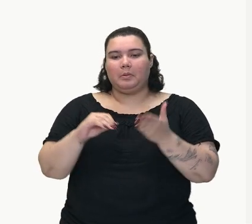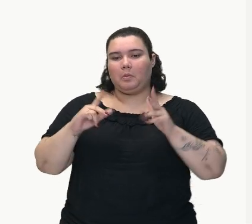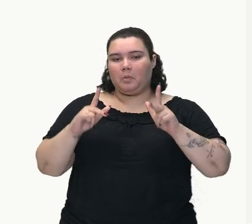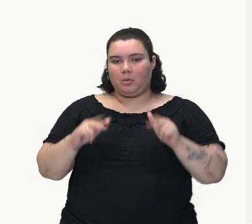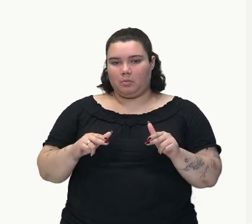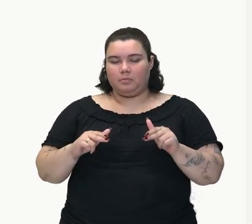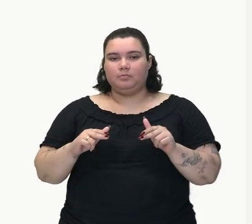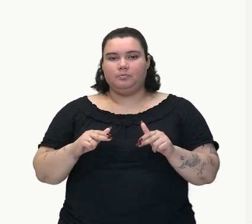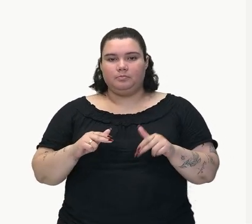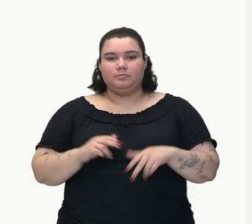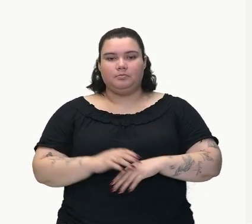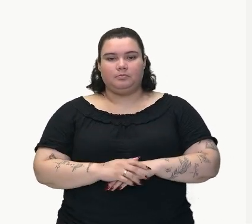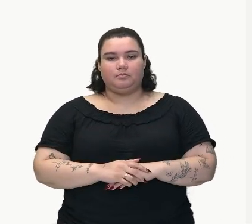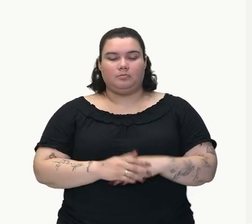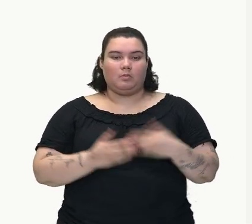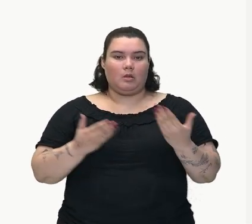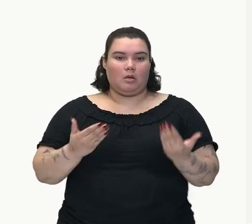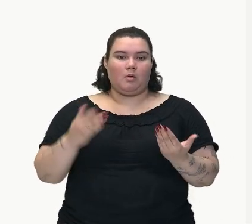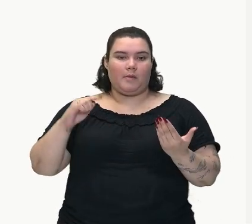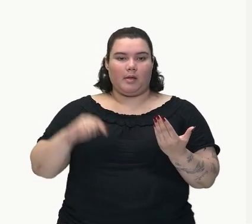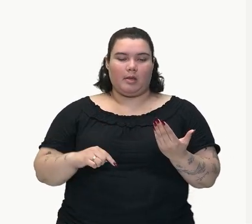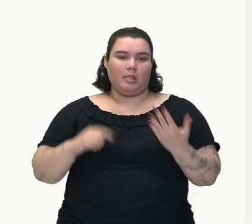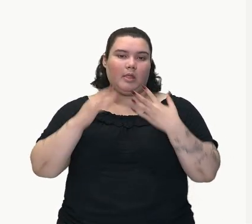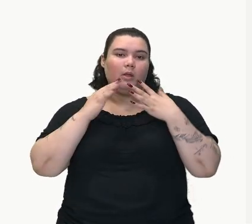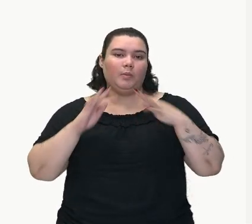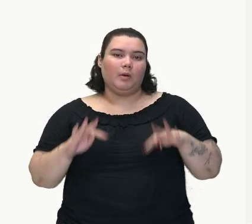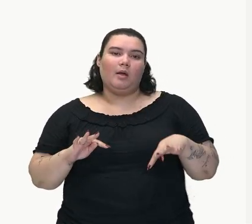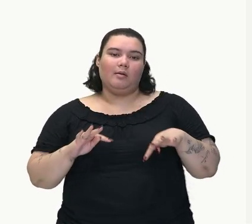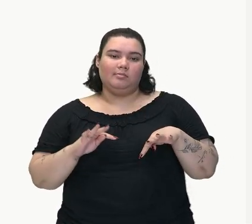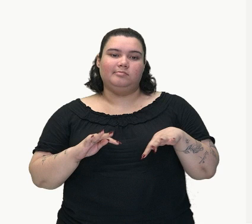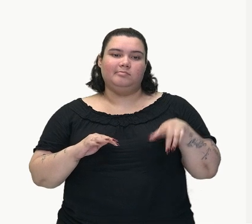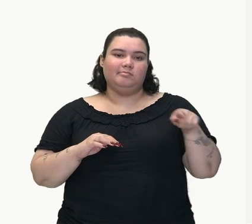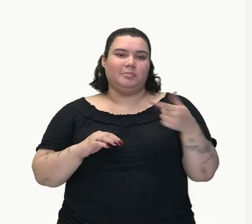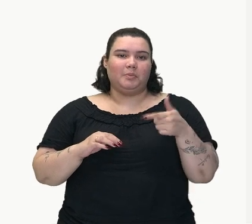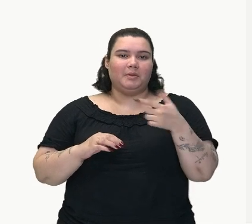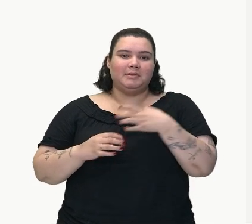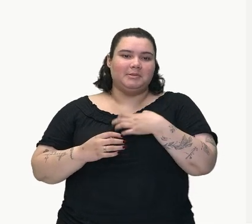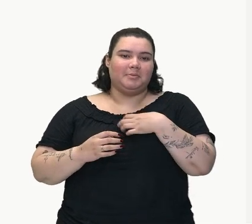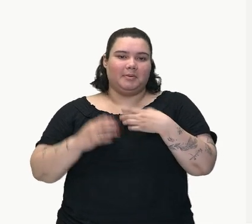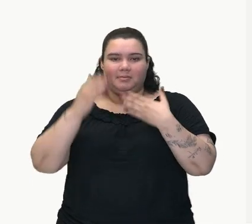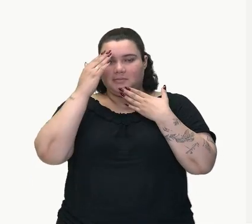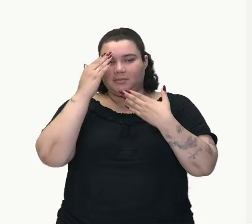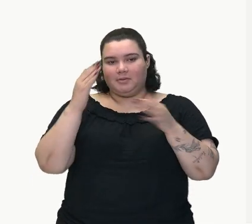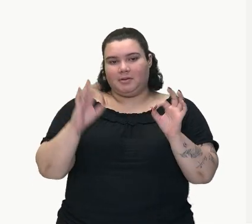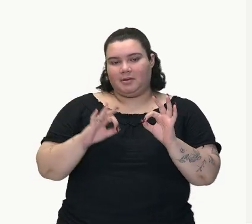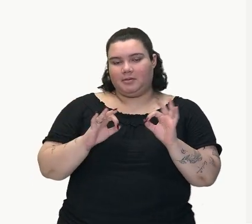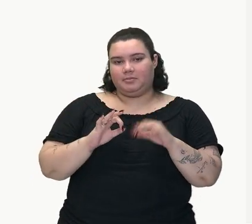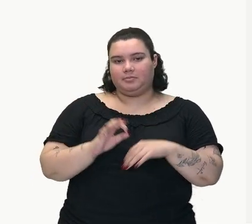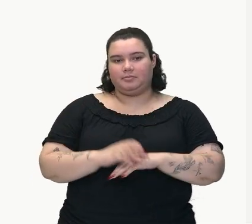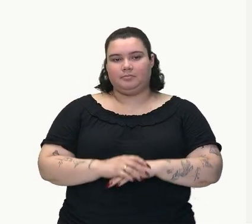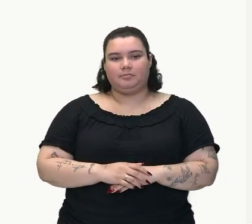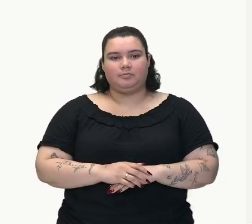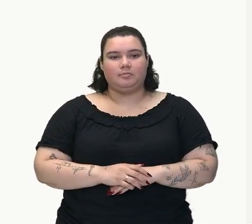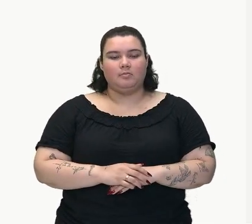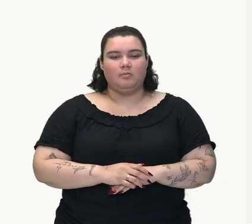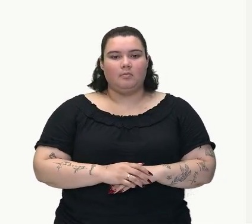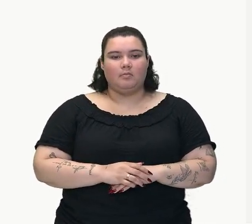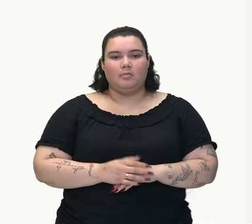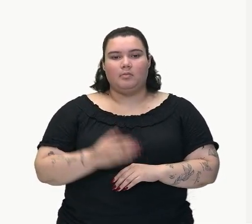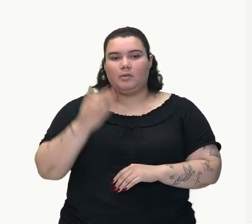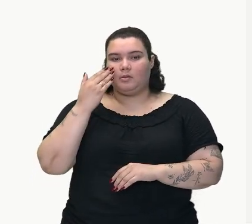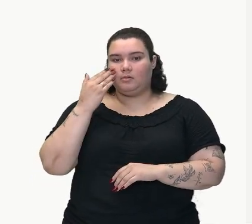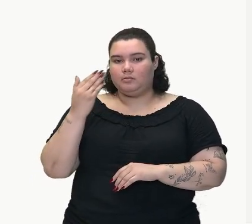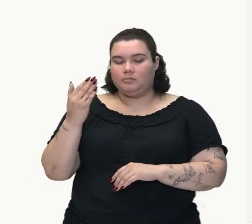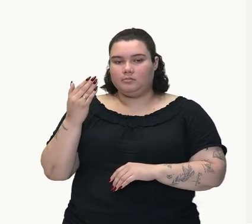fera. Então, é um ser por natureza ingrato, gente. E observem o que ele diz.